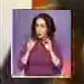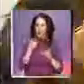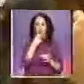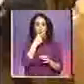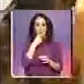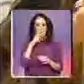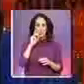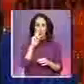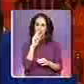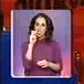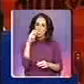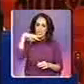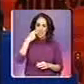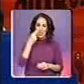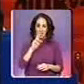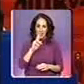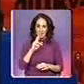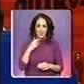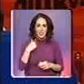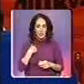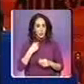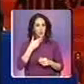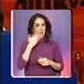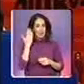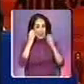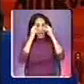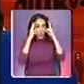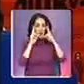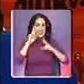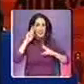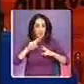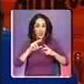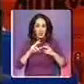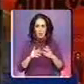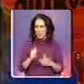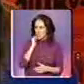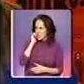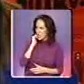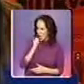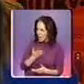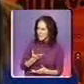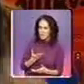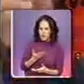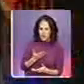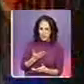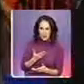Walter, o que vem, nosso fã. Eu acordo e vejo-vos frequentemente. Mas isso aqui é muito grave. E,